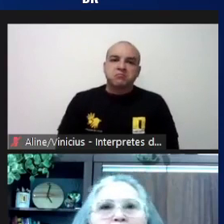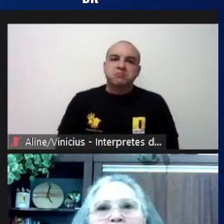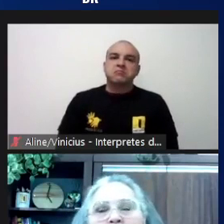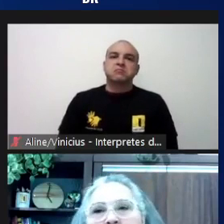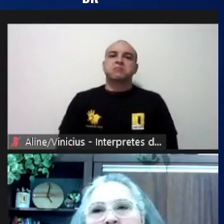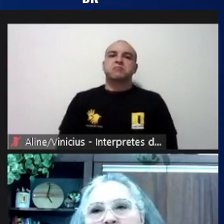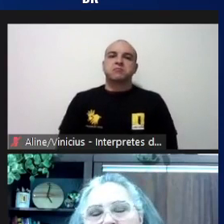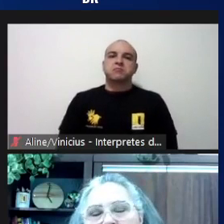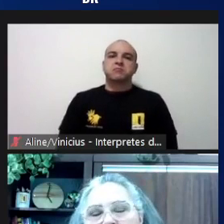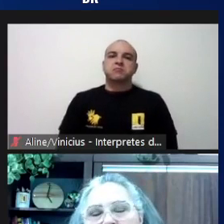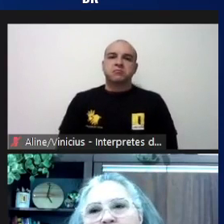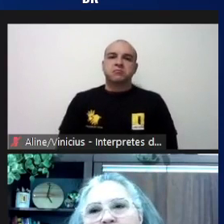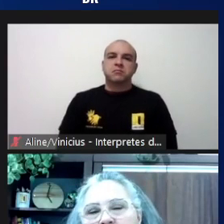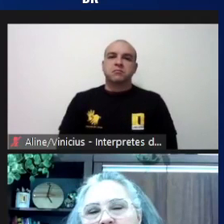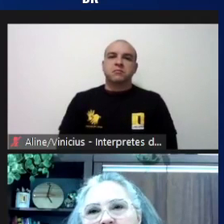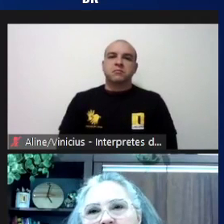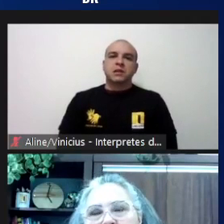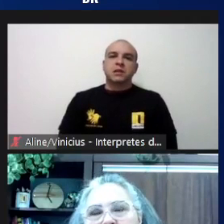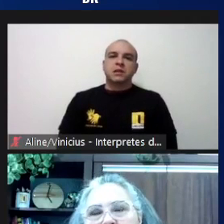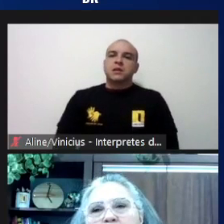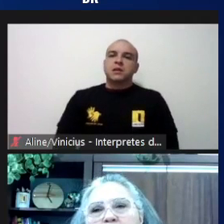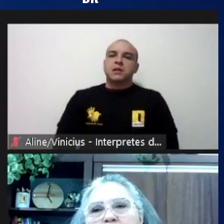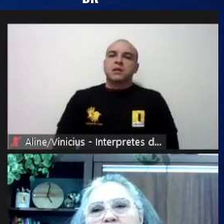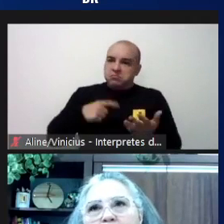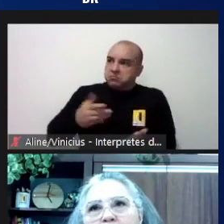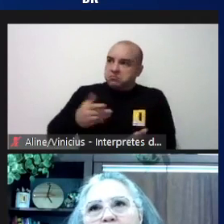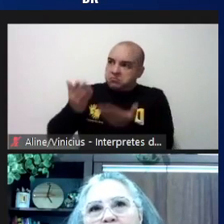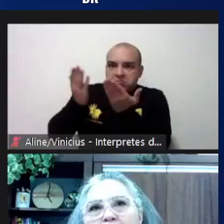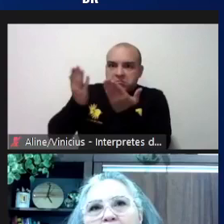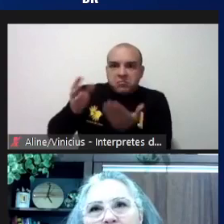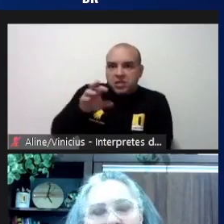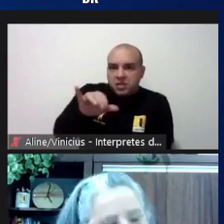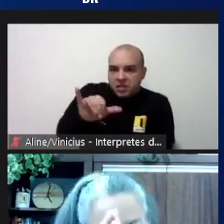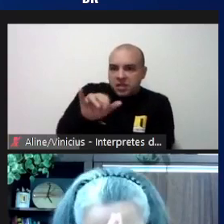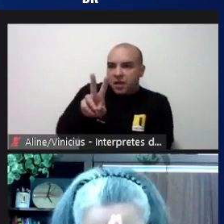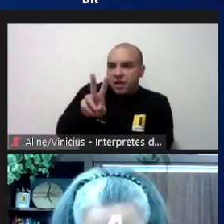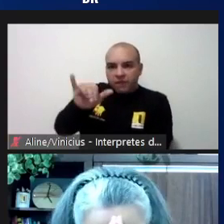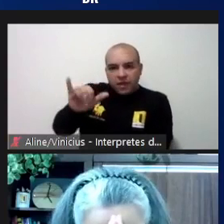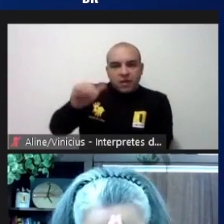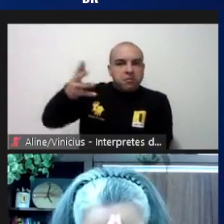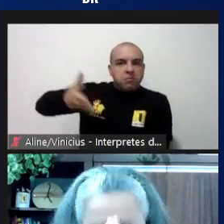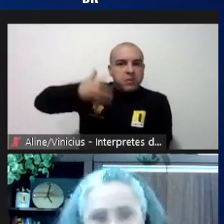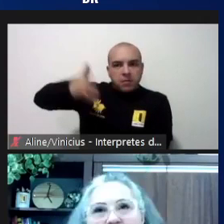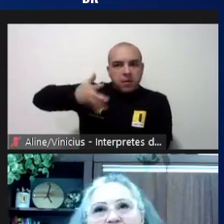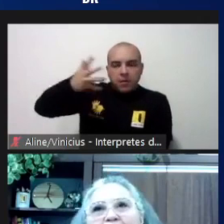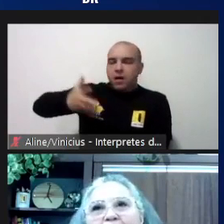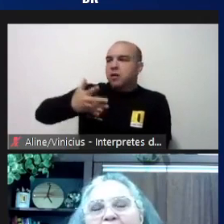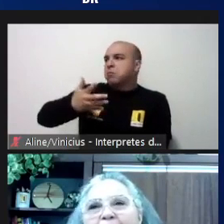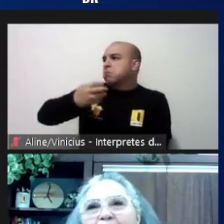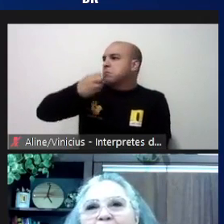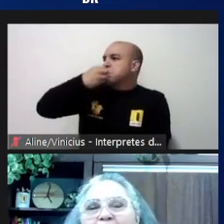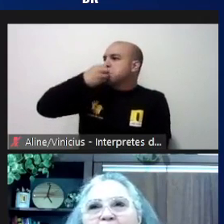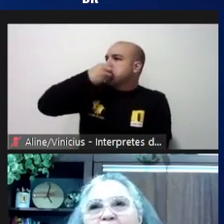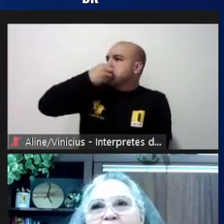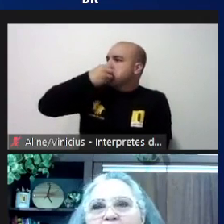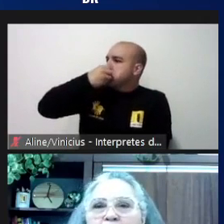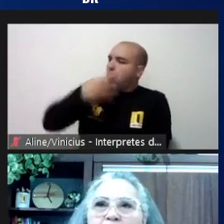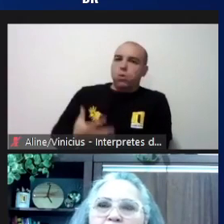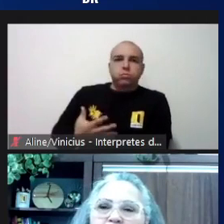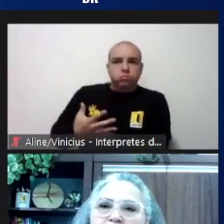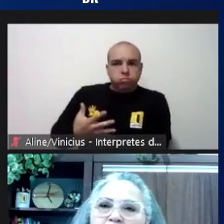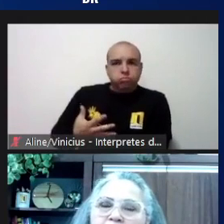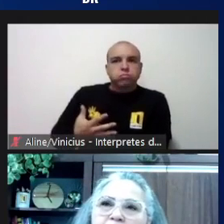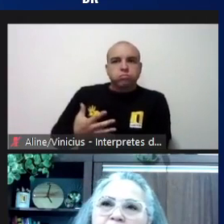compartilhado excelente. Obrigada, Ive, foi muito bom. Creio que criamos aqui um